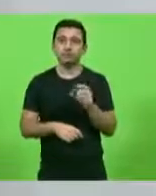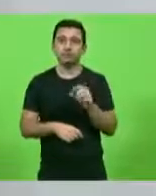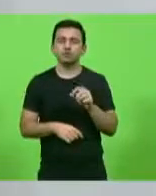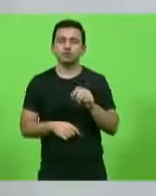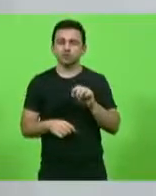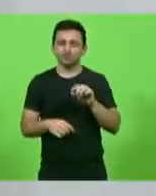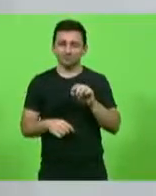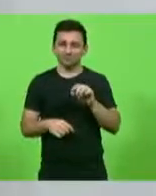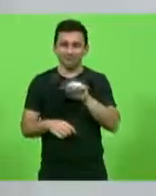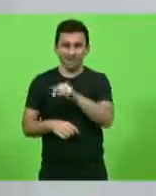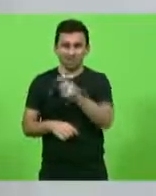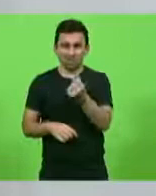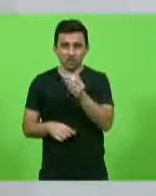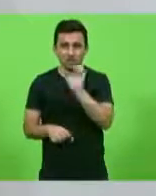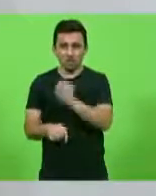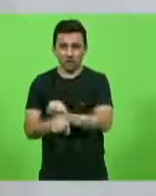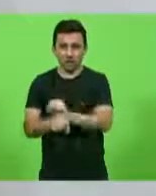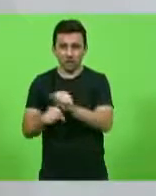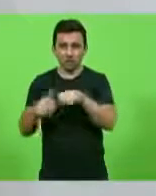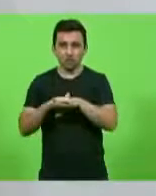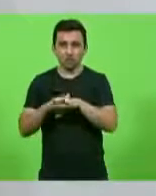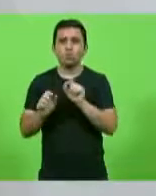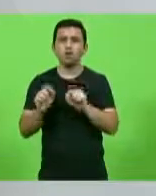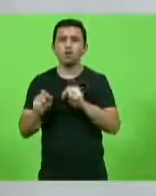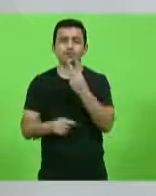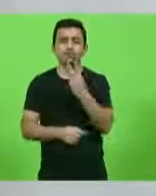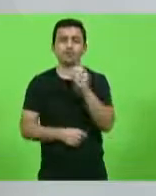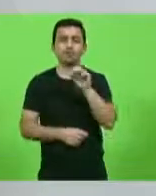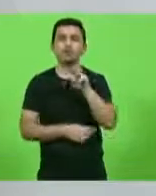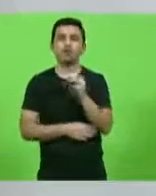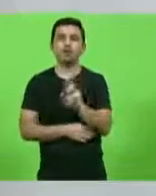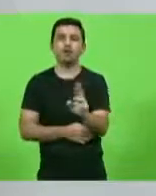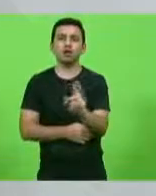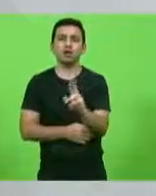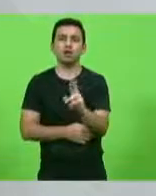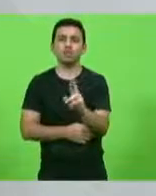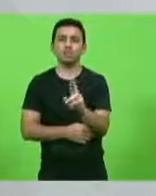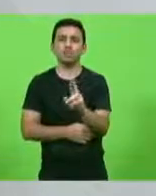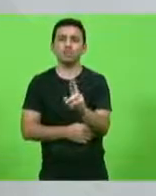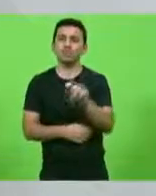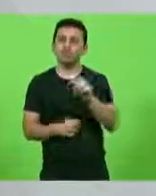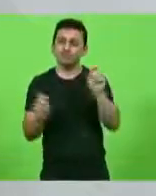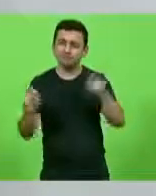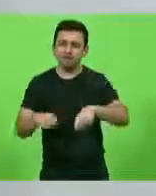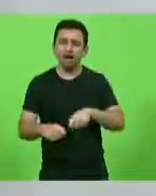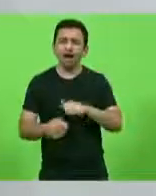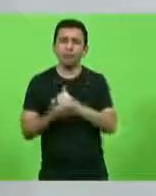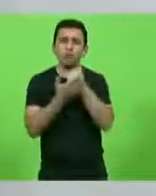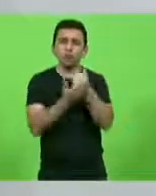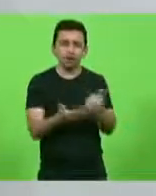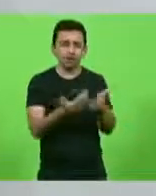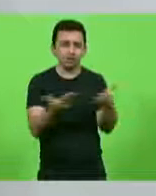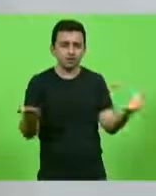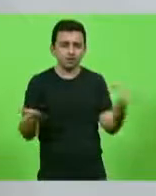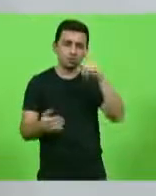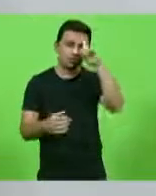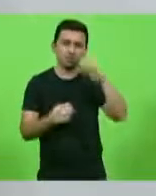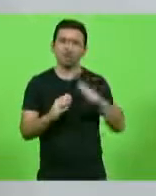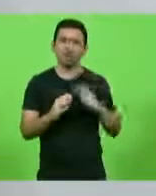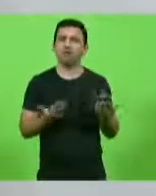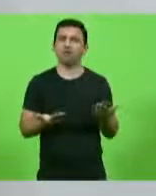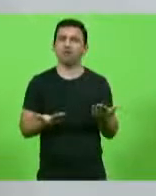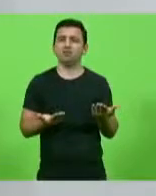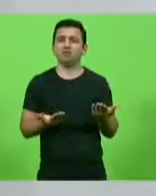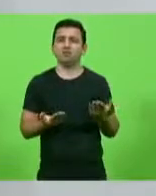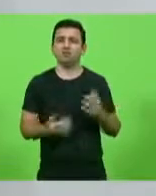do Estado, da União, perdão, são 30 milhões de reais, que vai beneficiar hospitais, por exemplo, de Otacílio